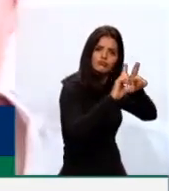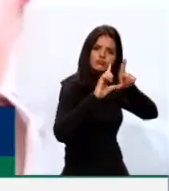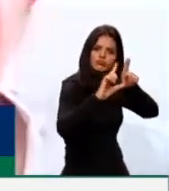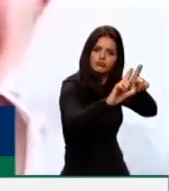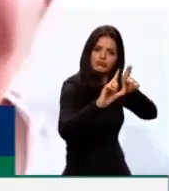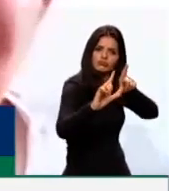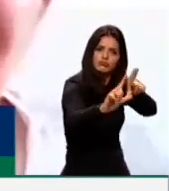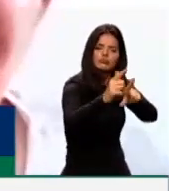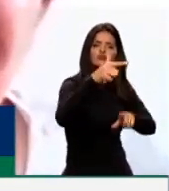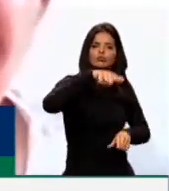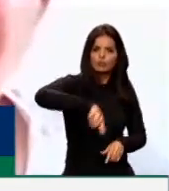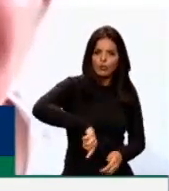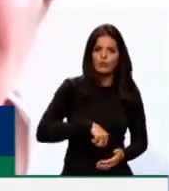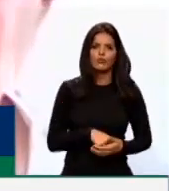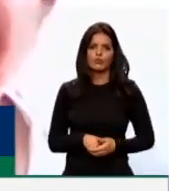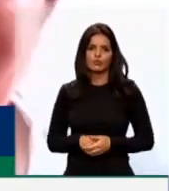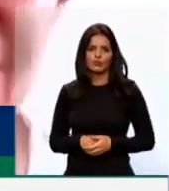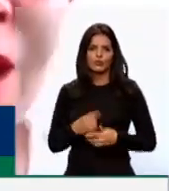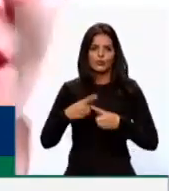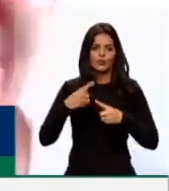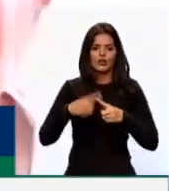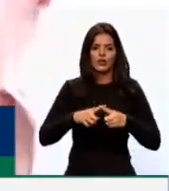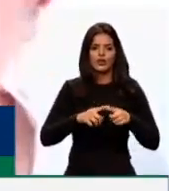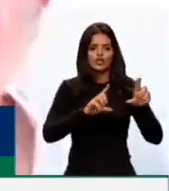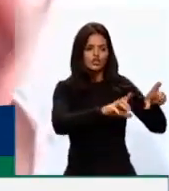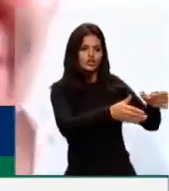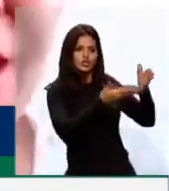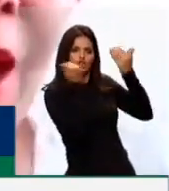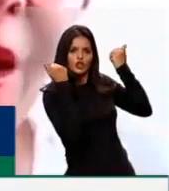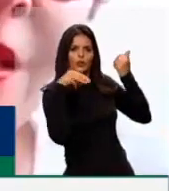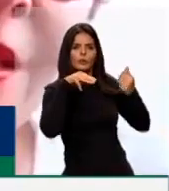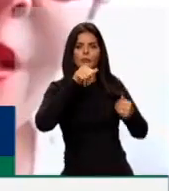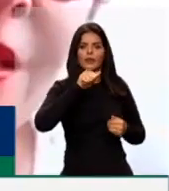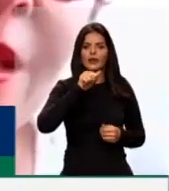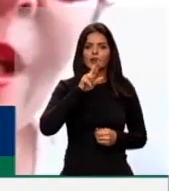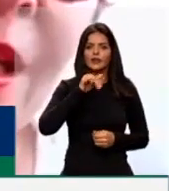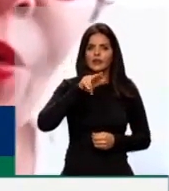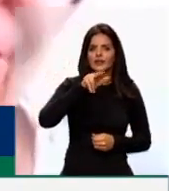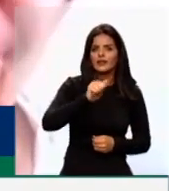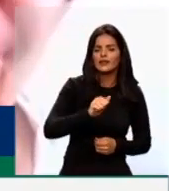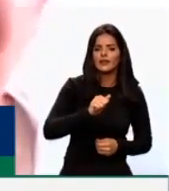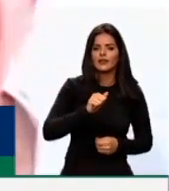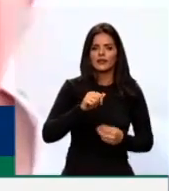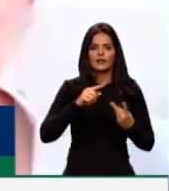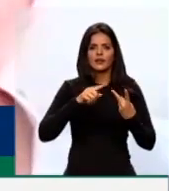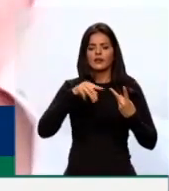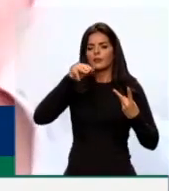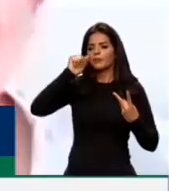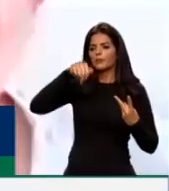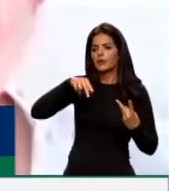ao racismo no Brasil. Então, se retirou Marina da Silva, se retirou Mandela, se retirou